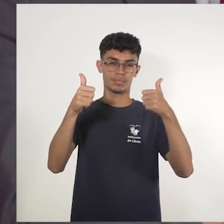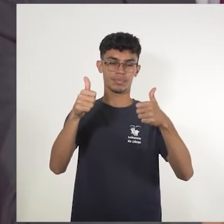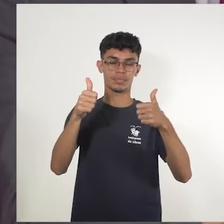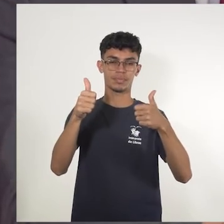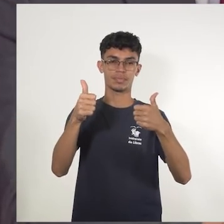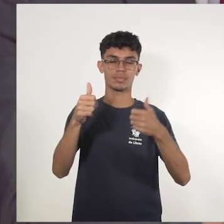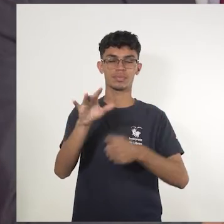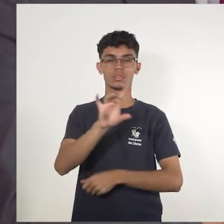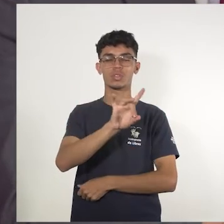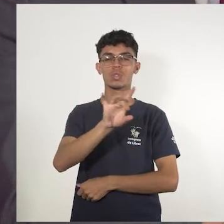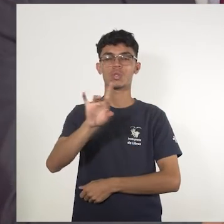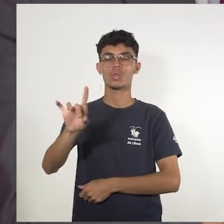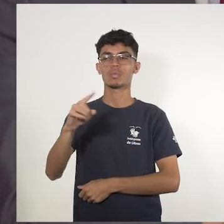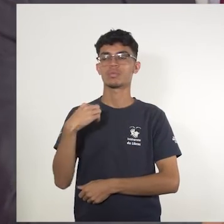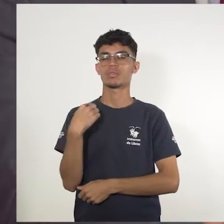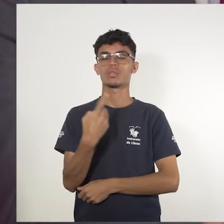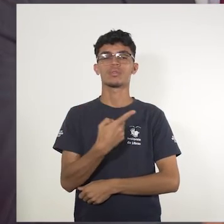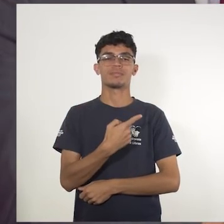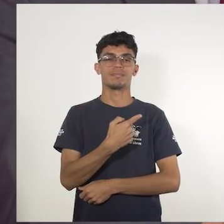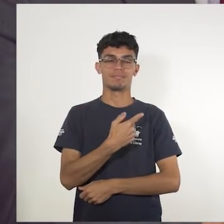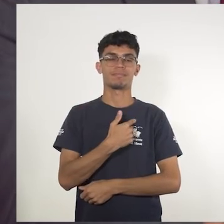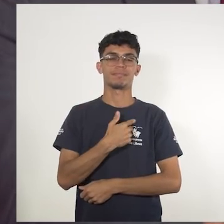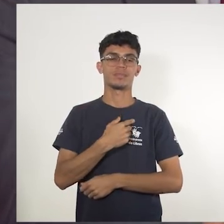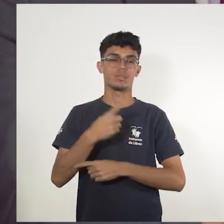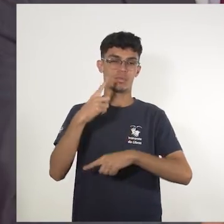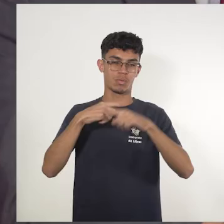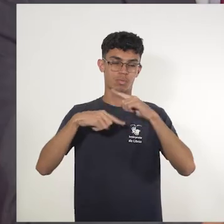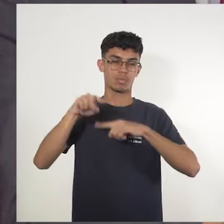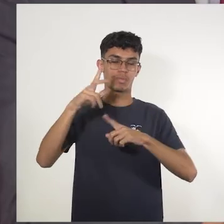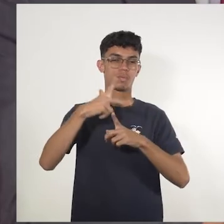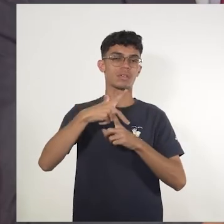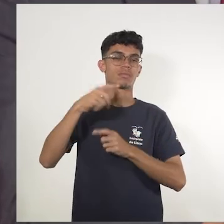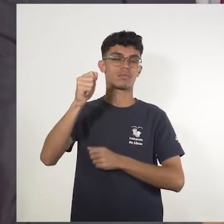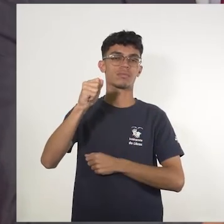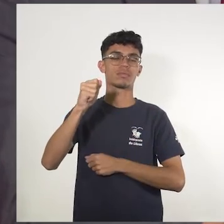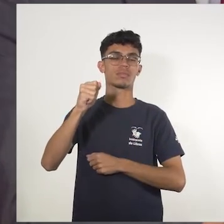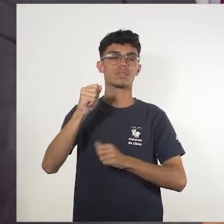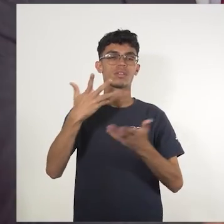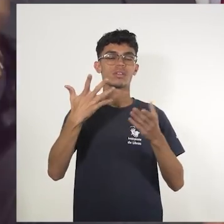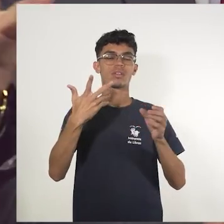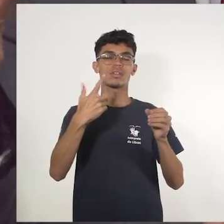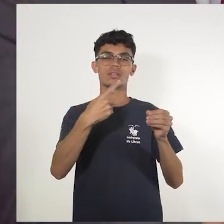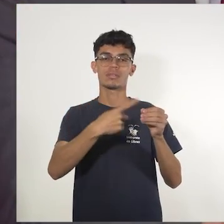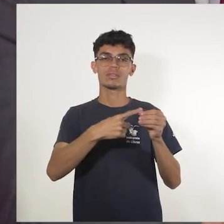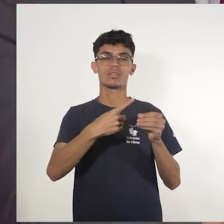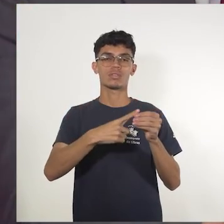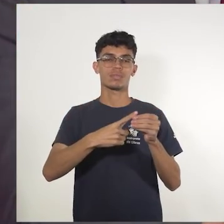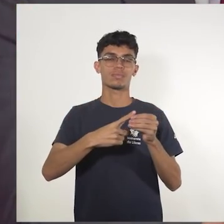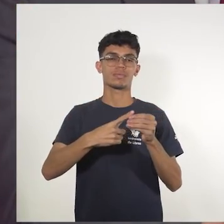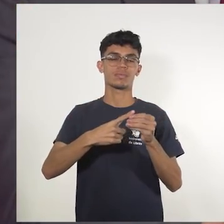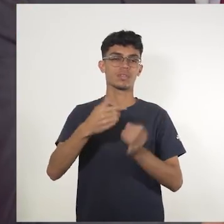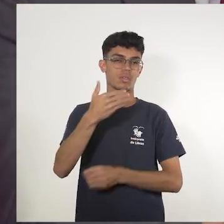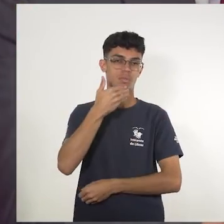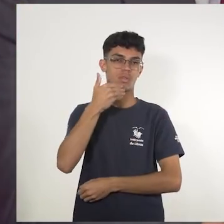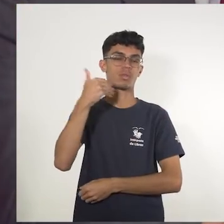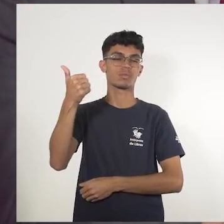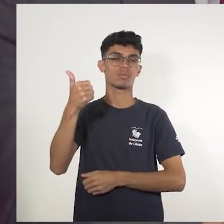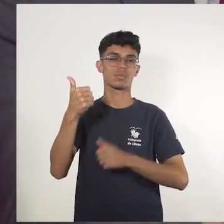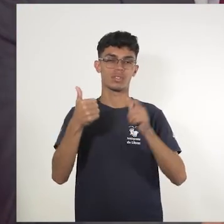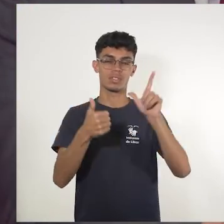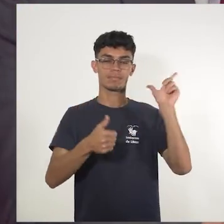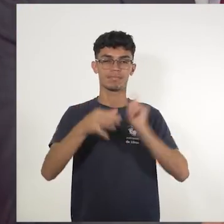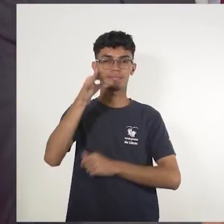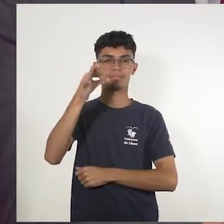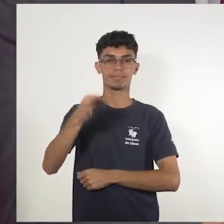Covid, queira ou não queira, nós vamos vencer e a cidade vai voltar melhor do que era, com certeza.